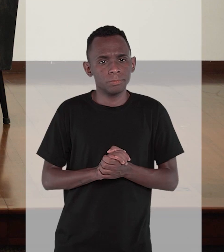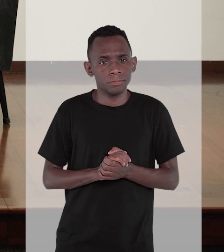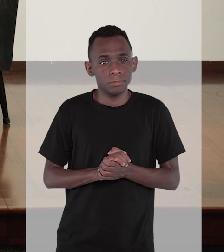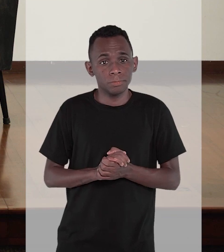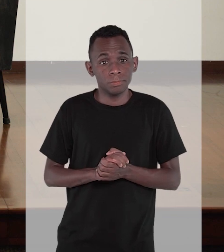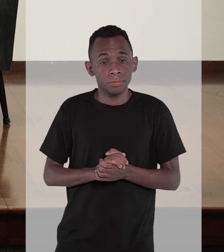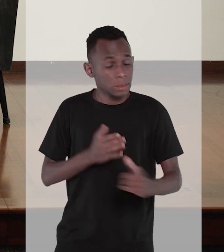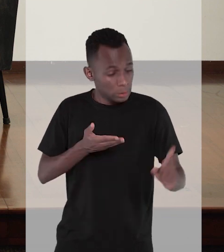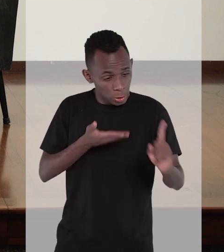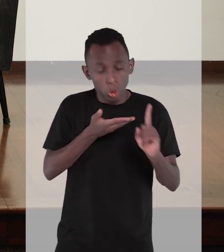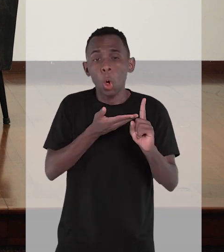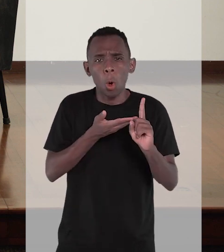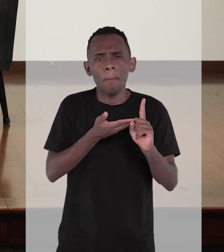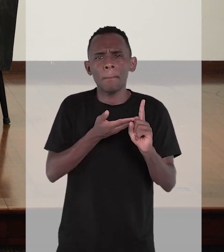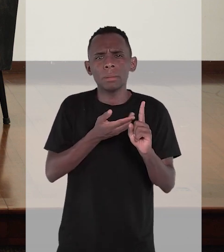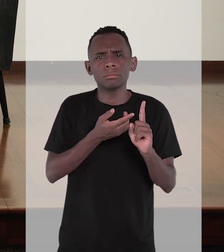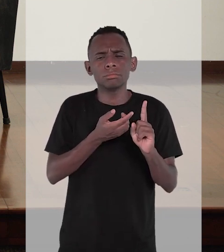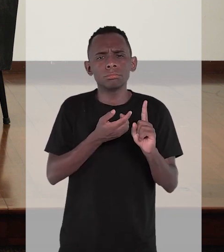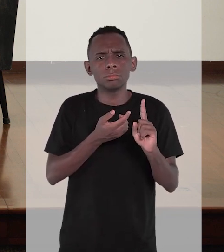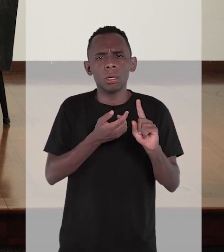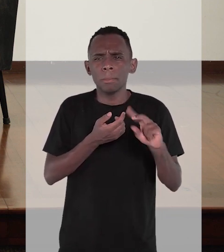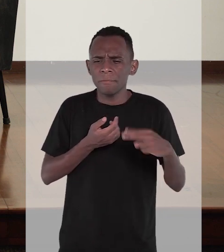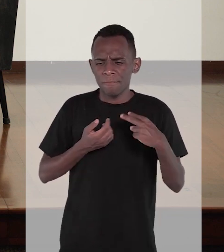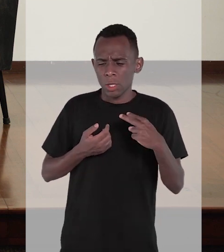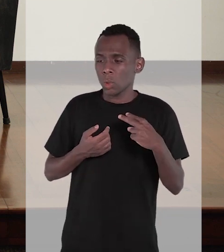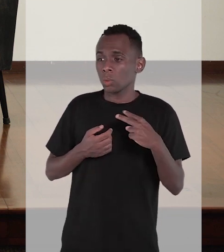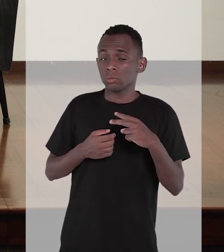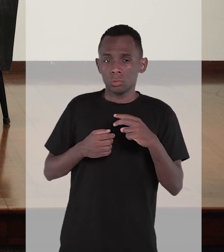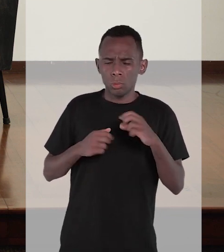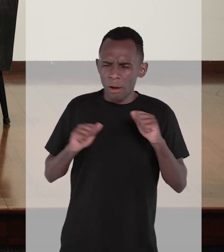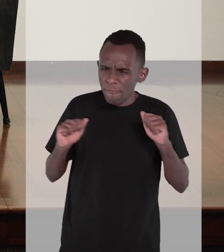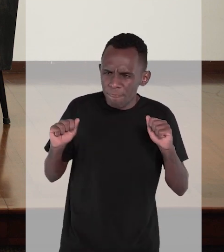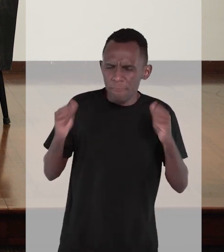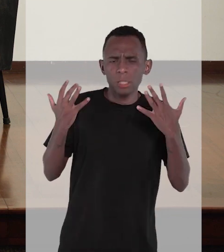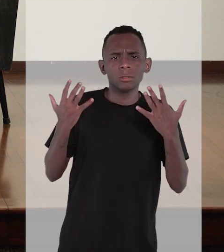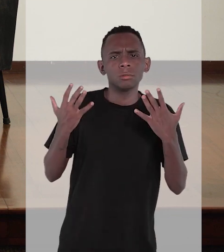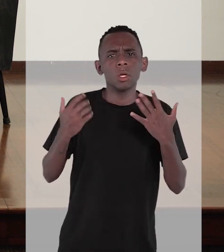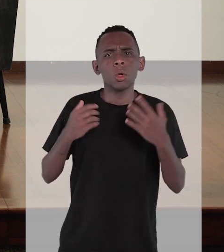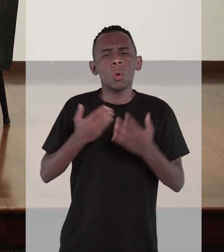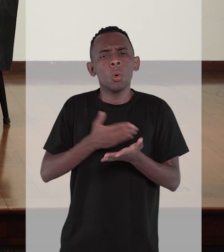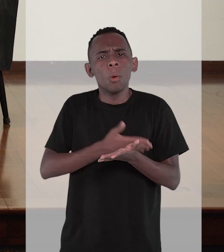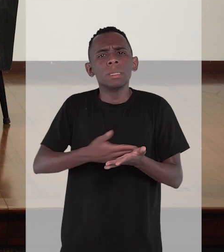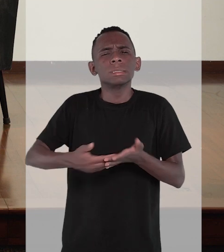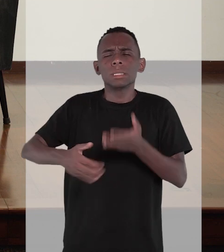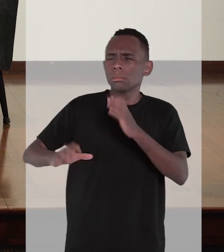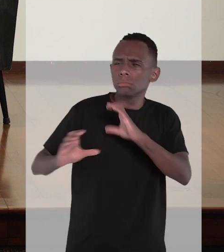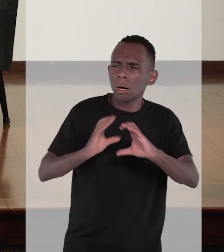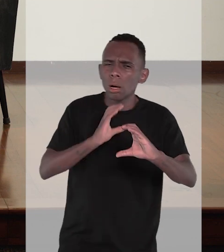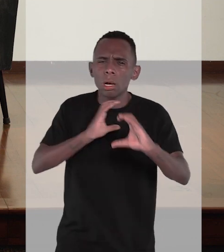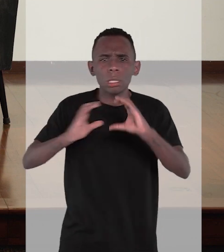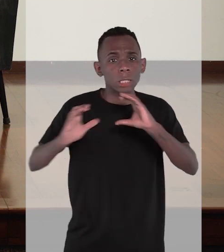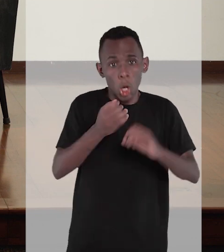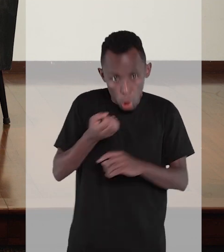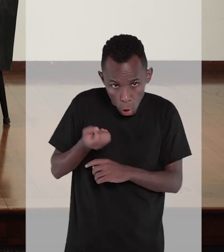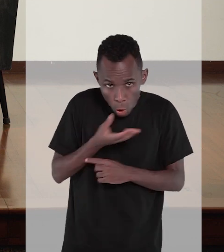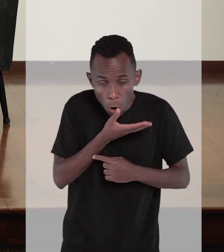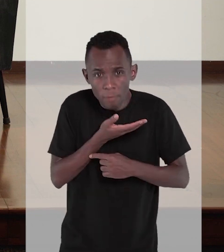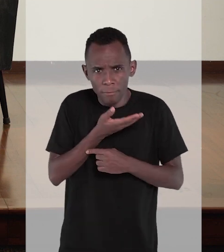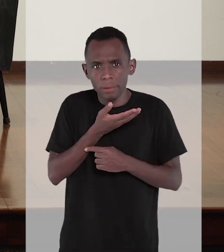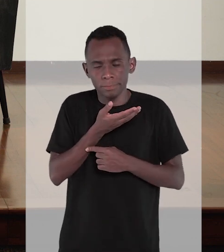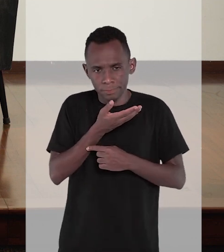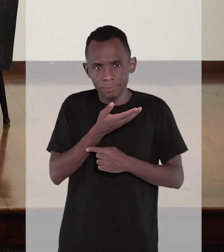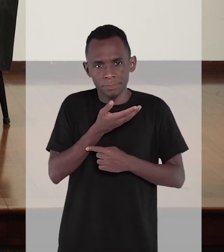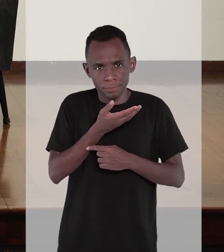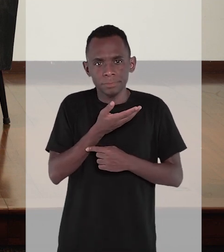obrigado. E aí, ele uma vez me viu numa festa, assim. Aí eu comecei a cantar uma coisa que